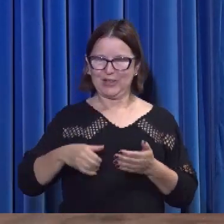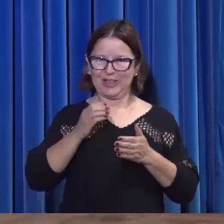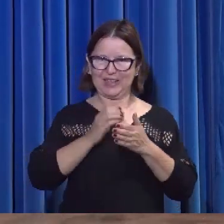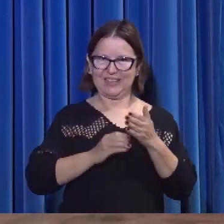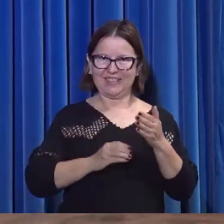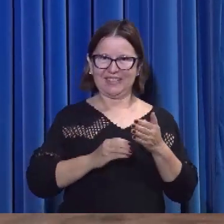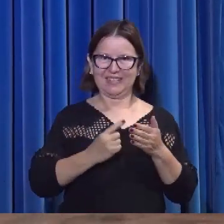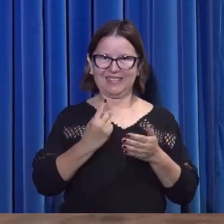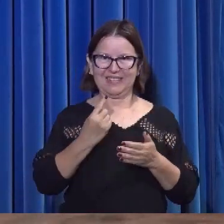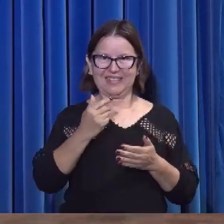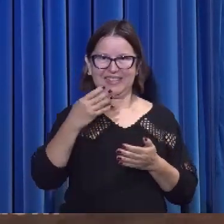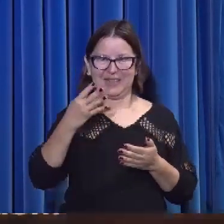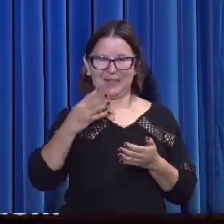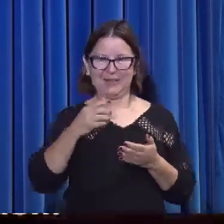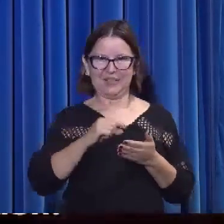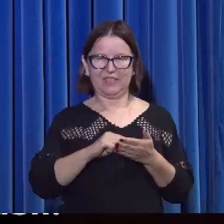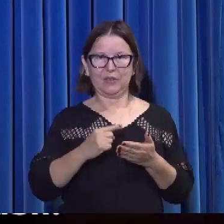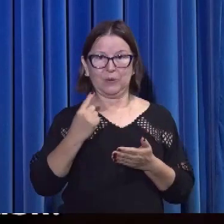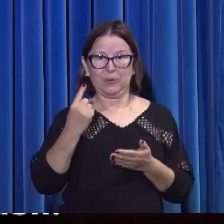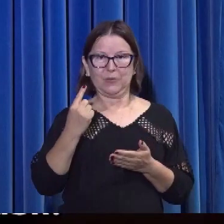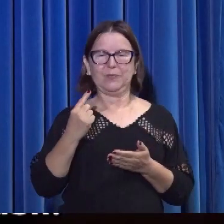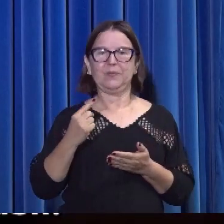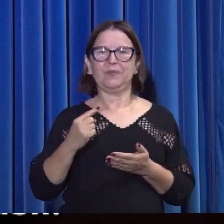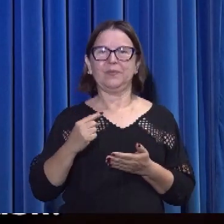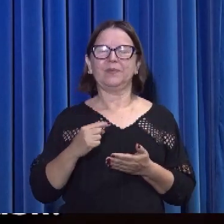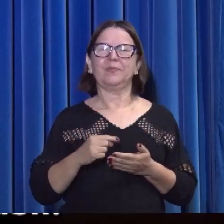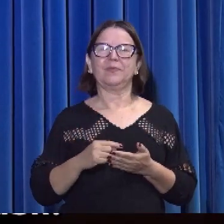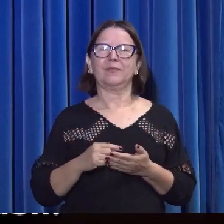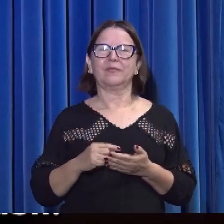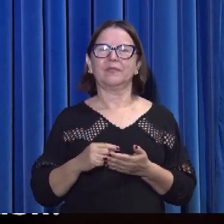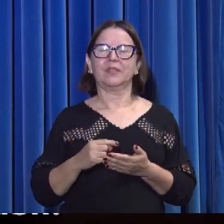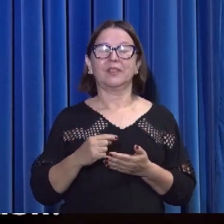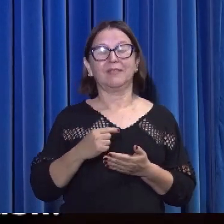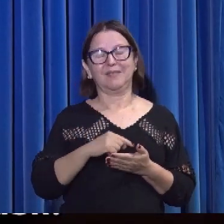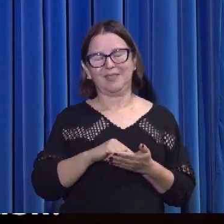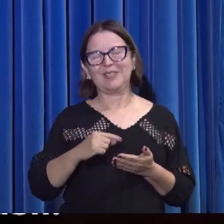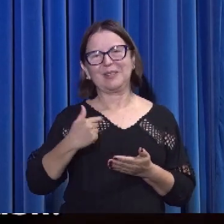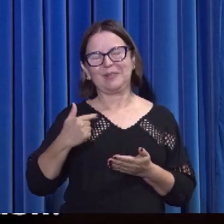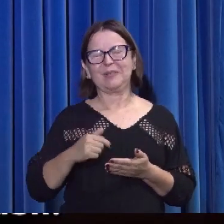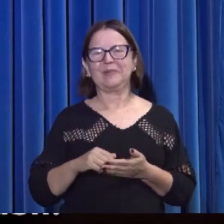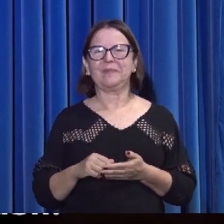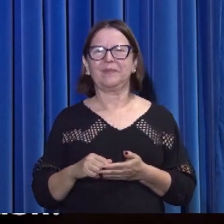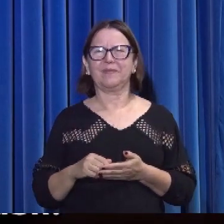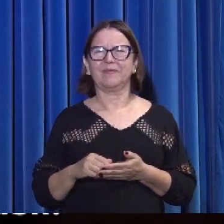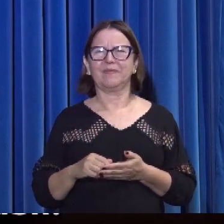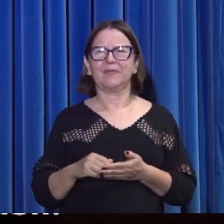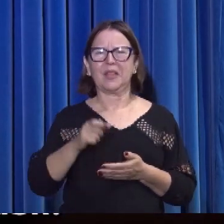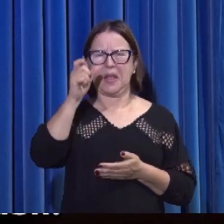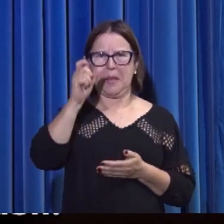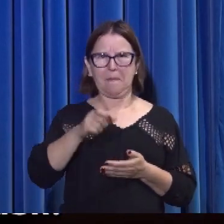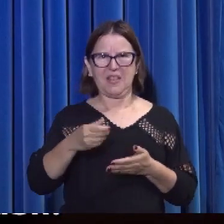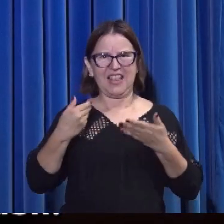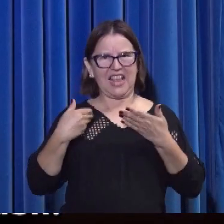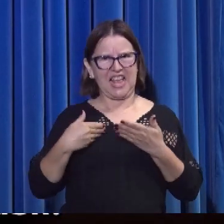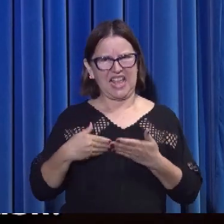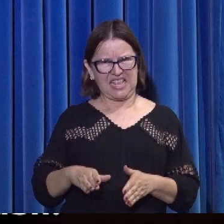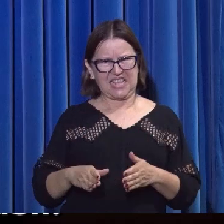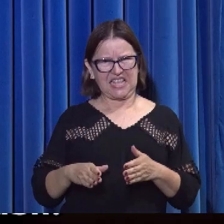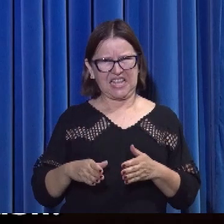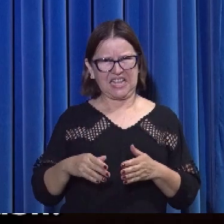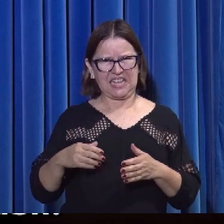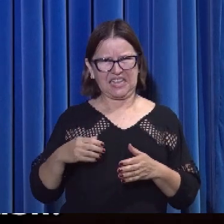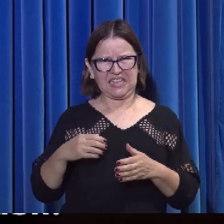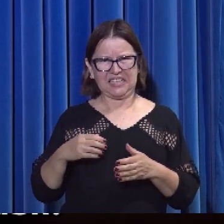homem, nascido de mulher, vive breve tempo, cheio de inquietação. nasce como uma flor